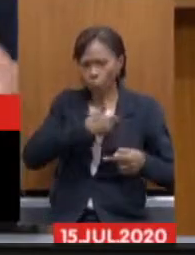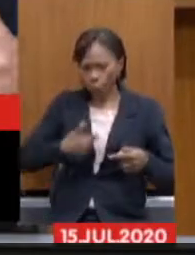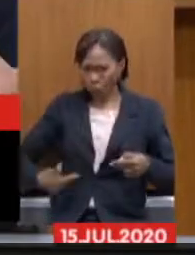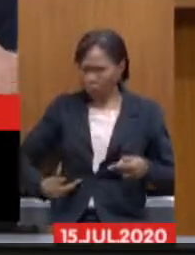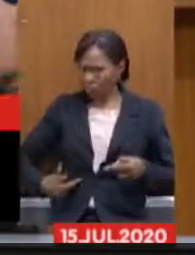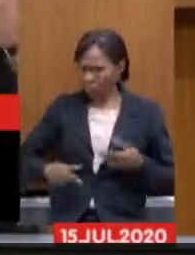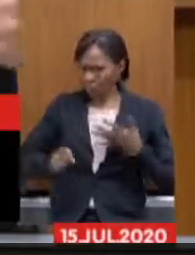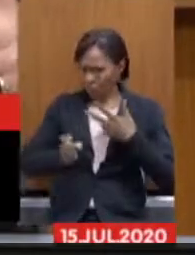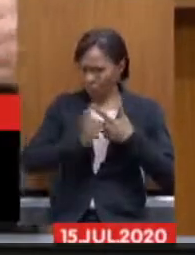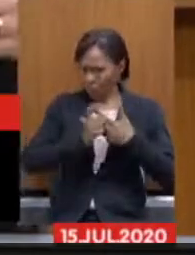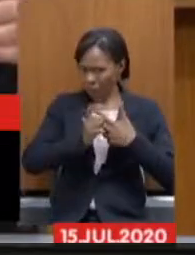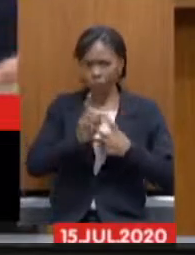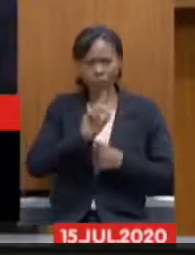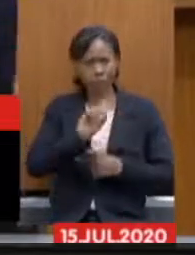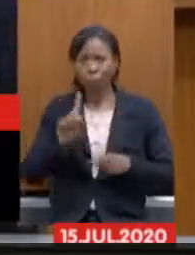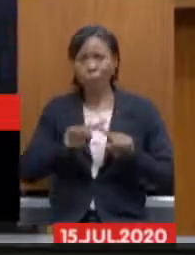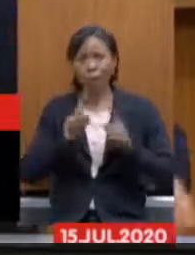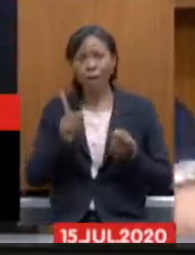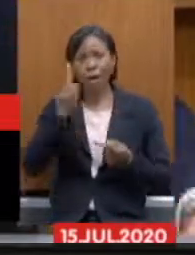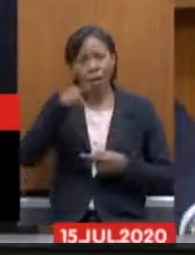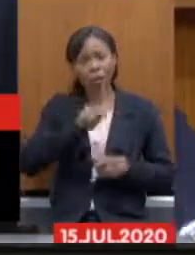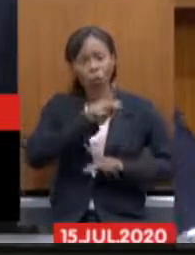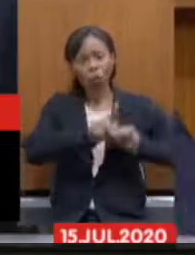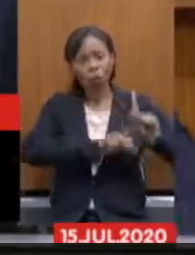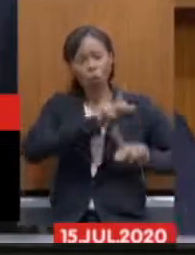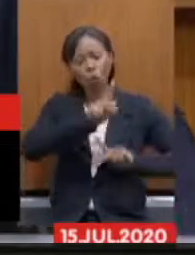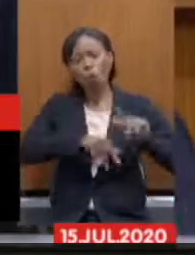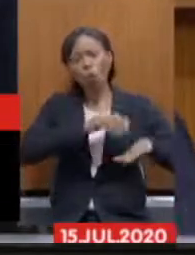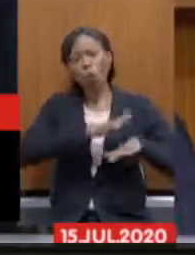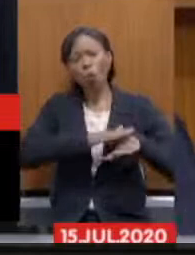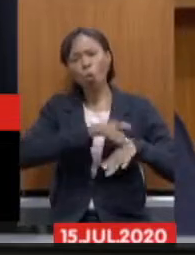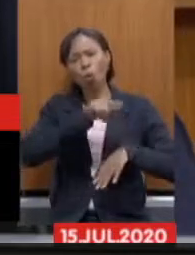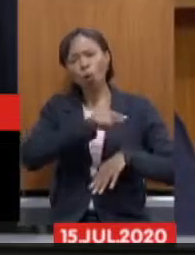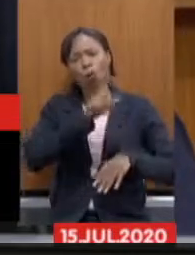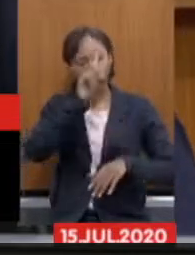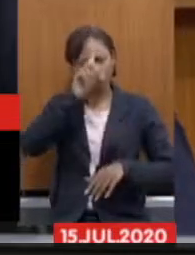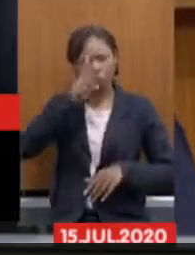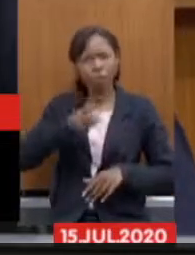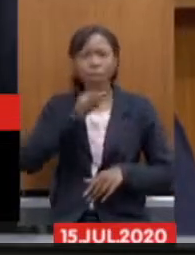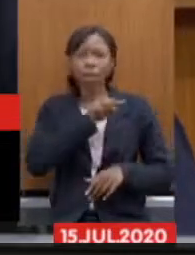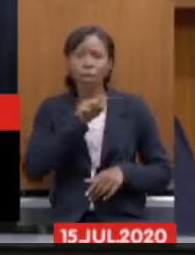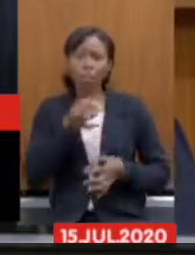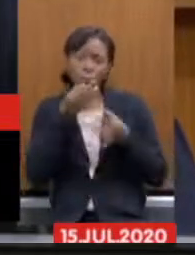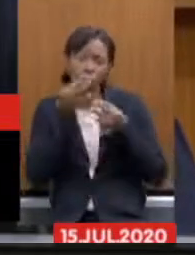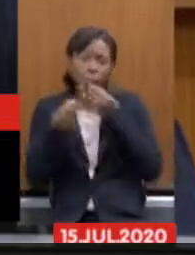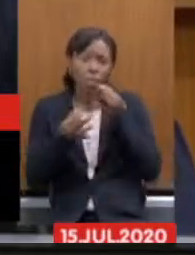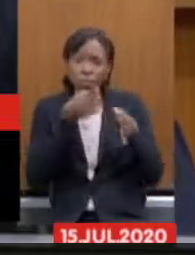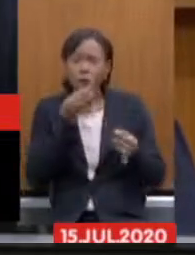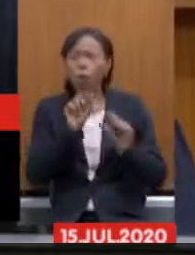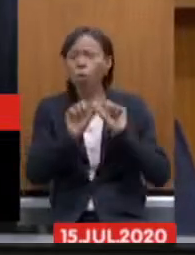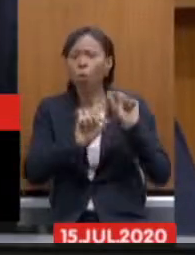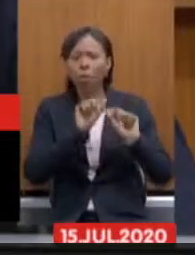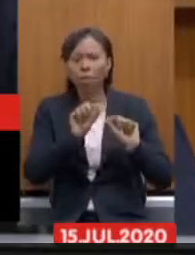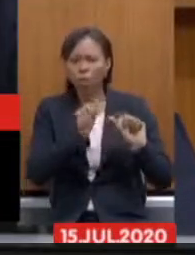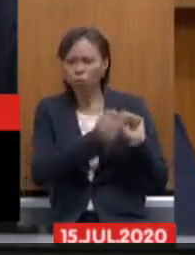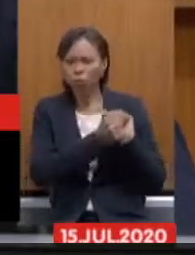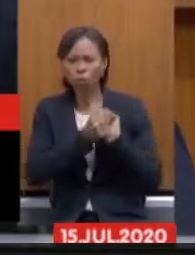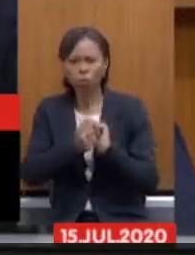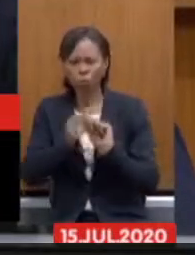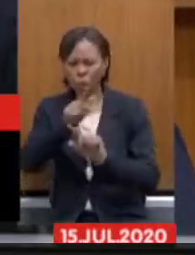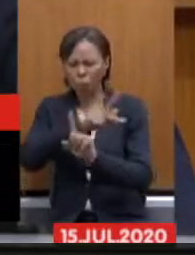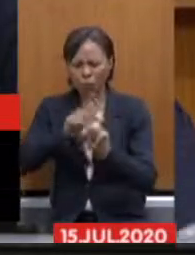e o povo através dos servidores públicos tá pedindo nesse momento que nós não andemos com esse